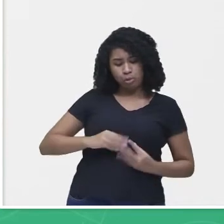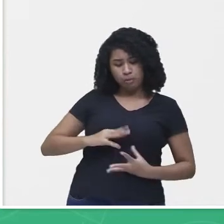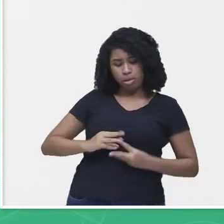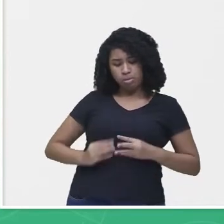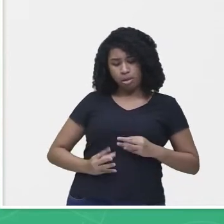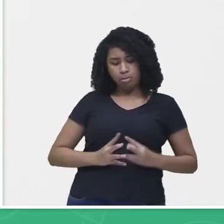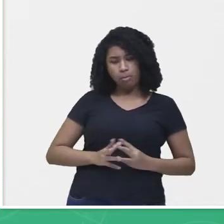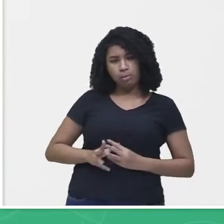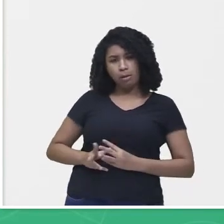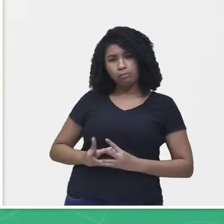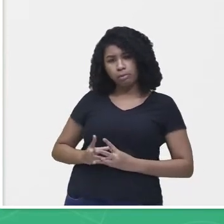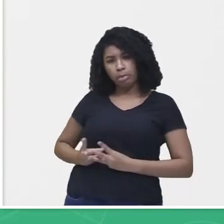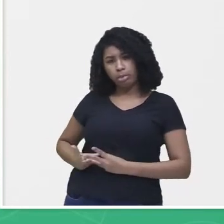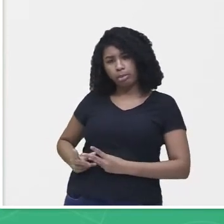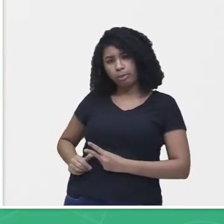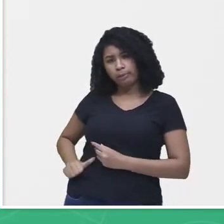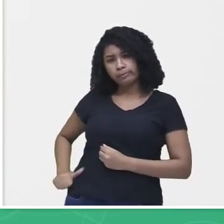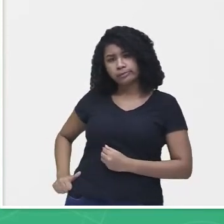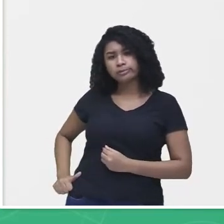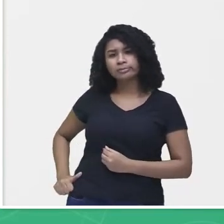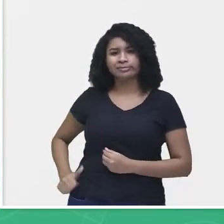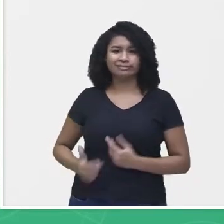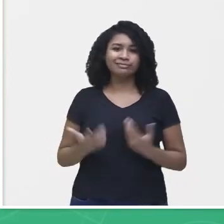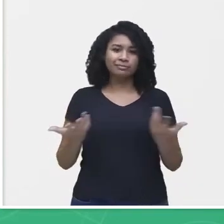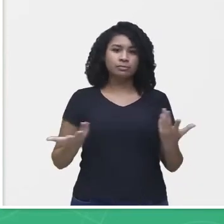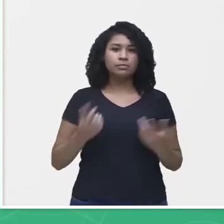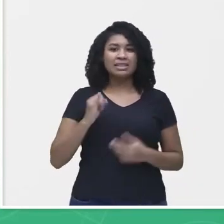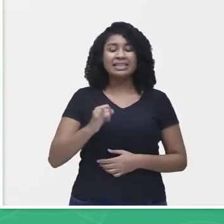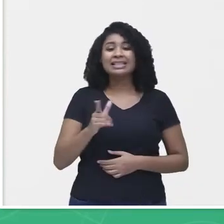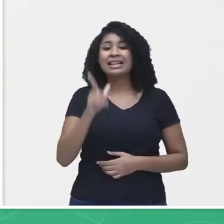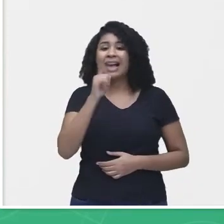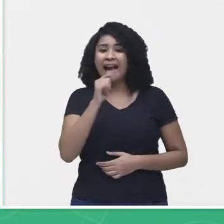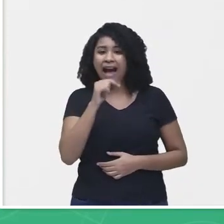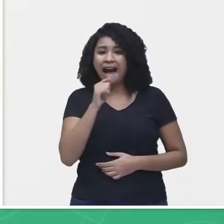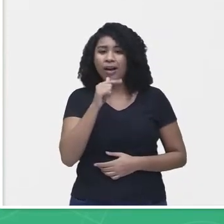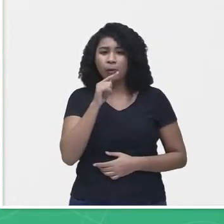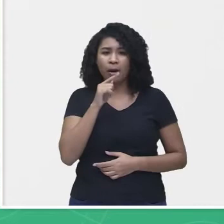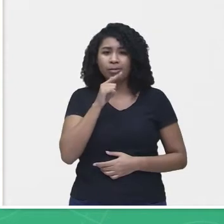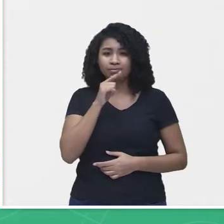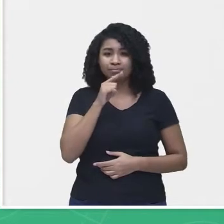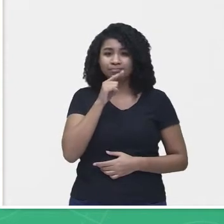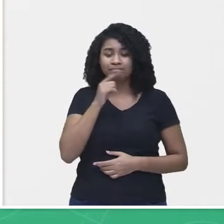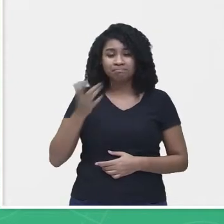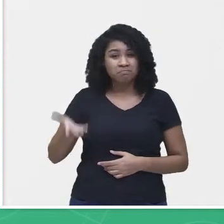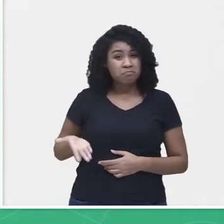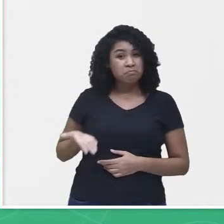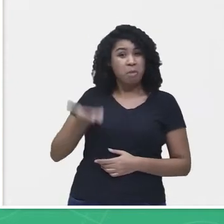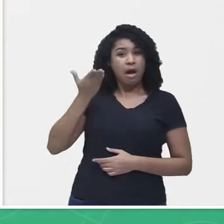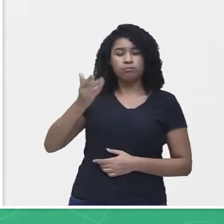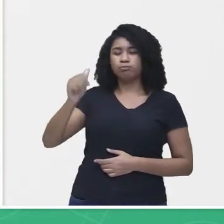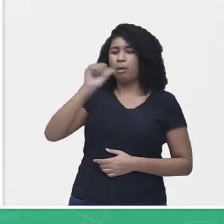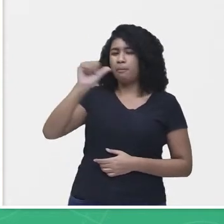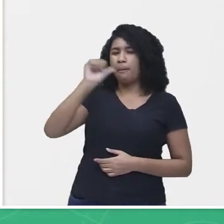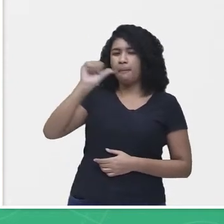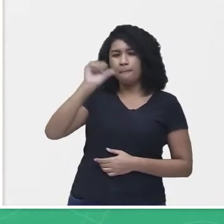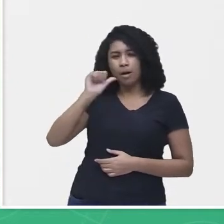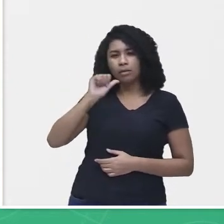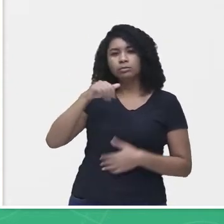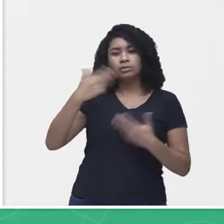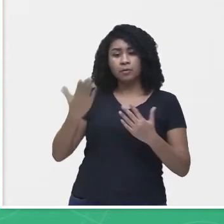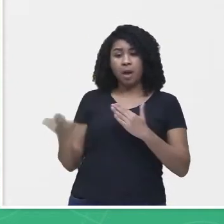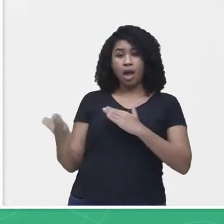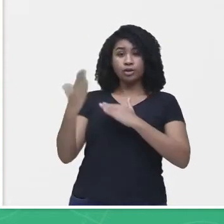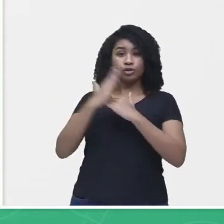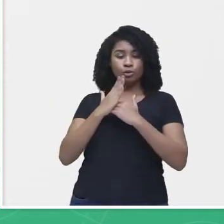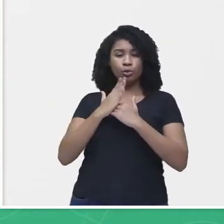intestino grosso, mais água será absorvida e as fezes serão melhor processadas e liberadas. Então, quem tem